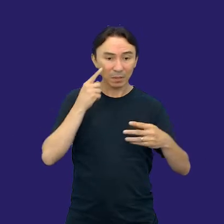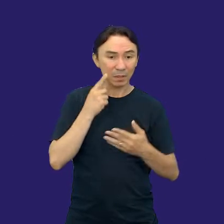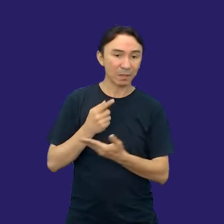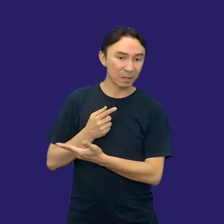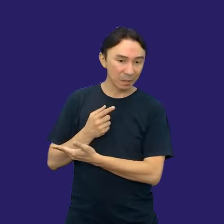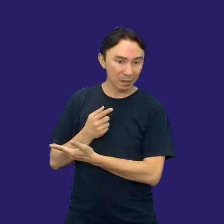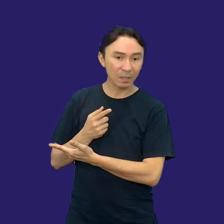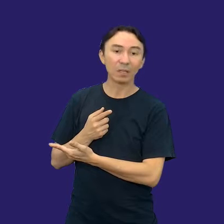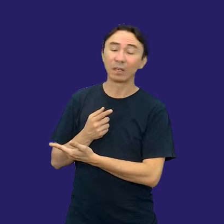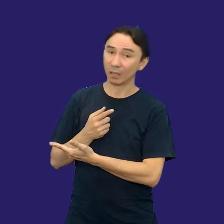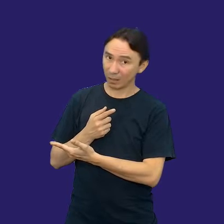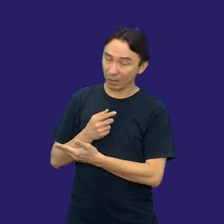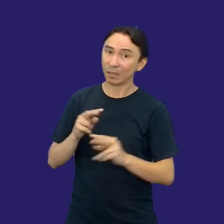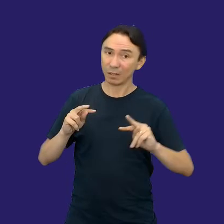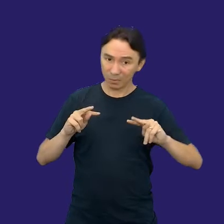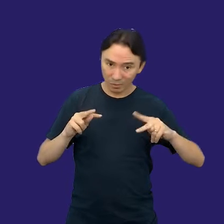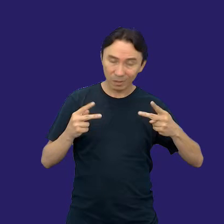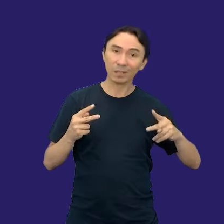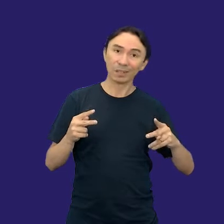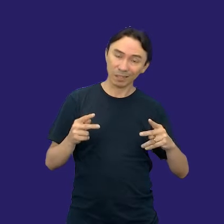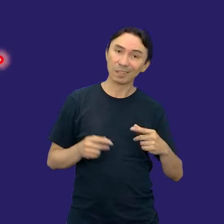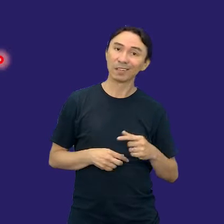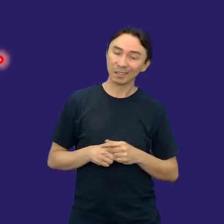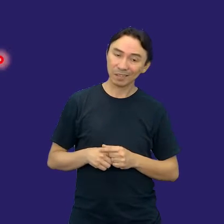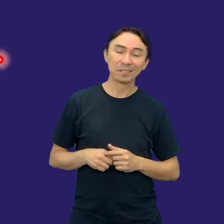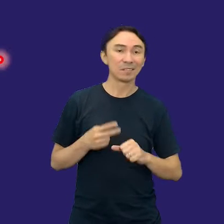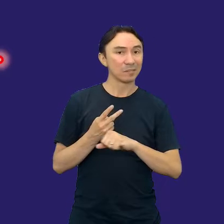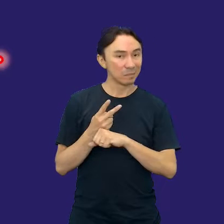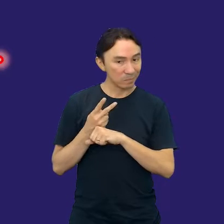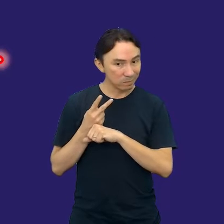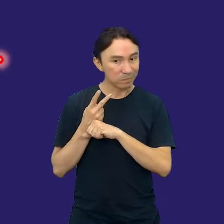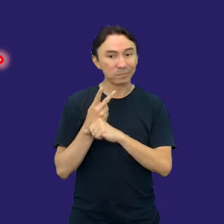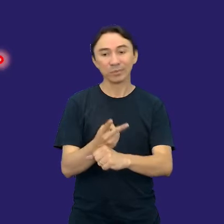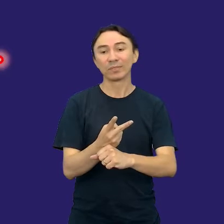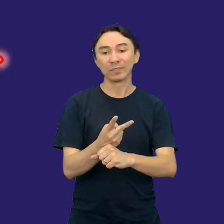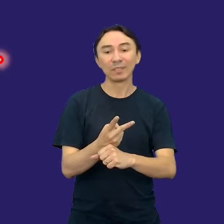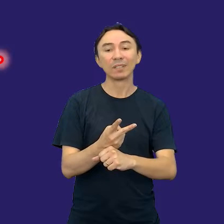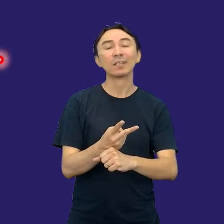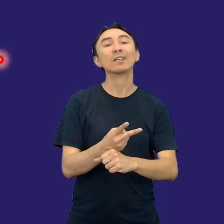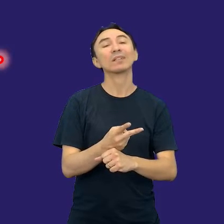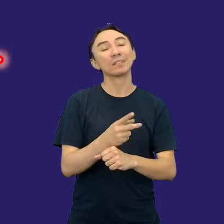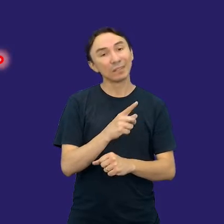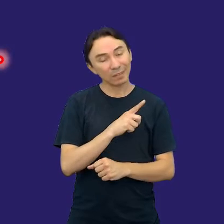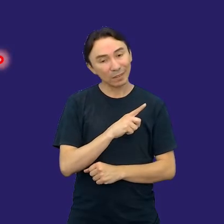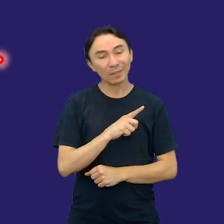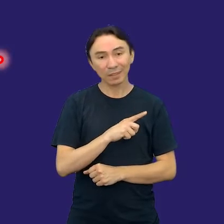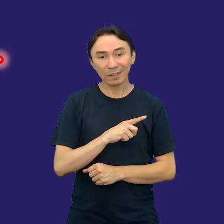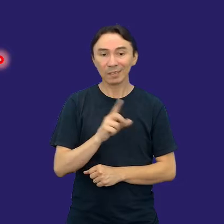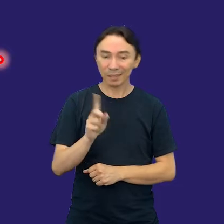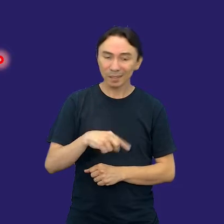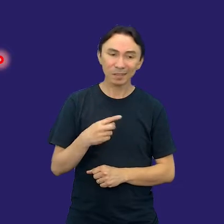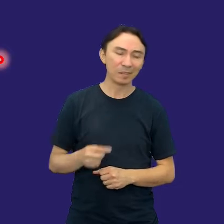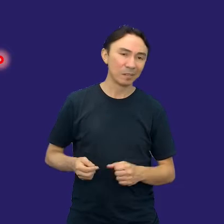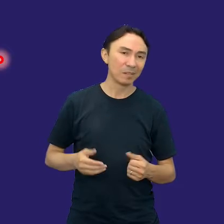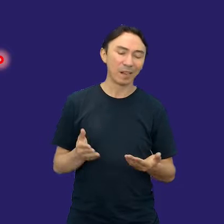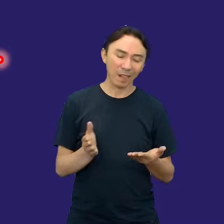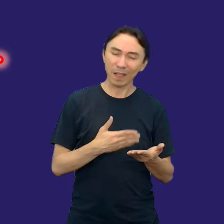aqui do ensino médio, né, e vocês serão direcionados aí ao material